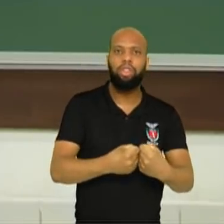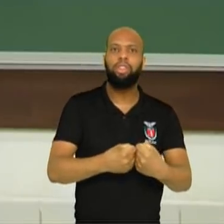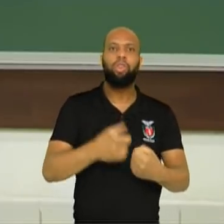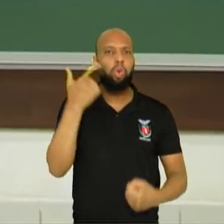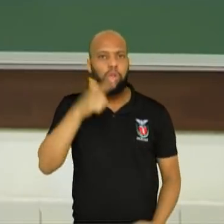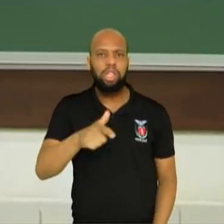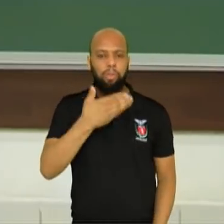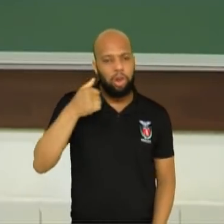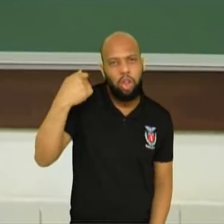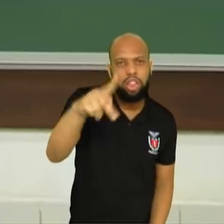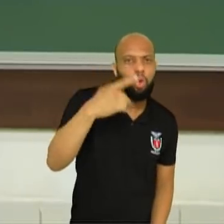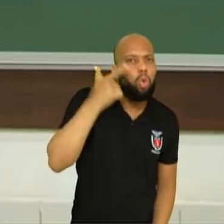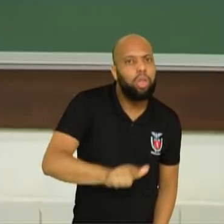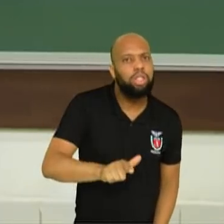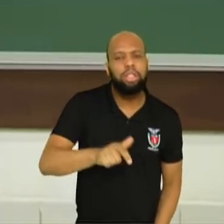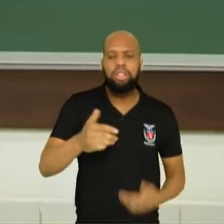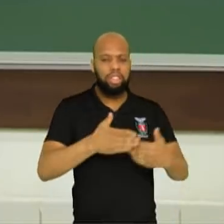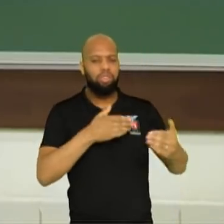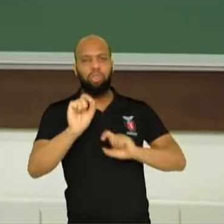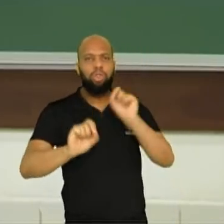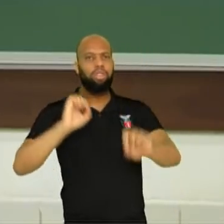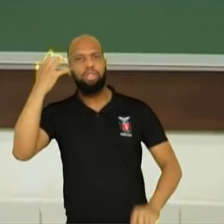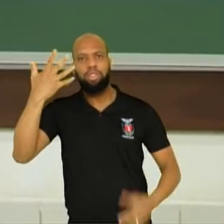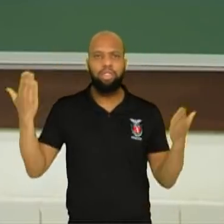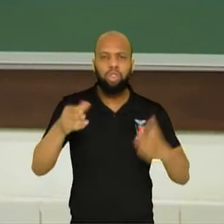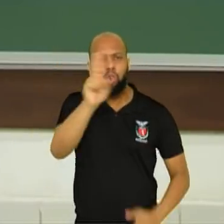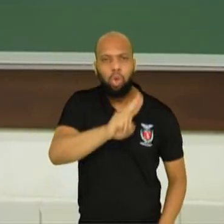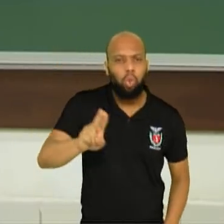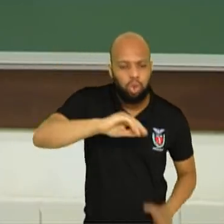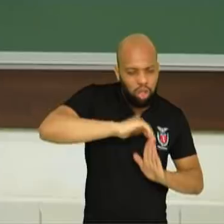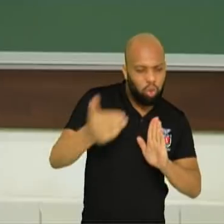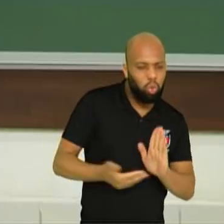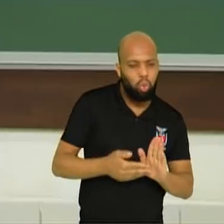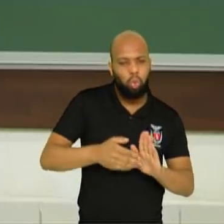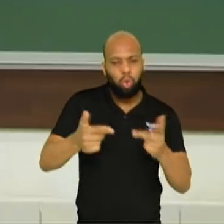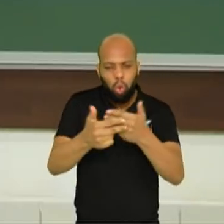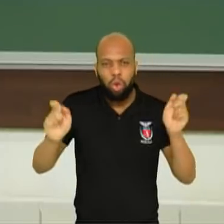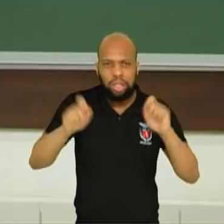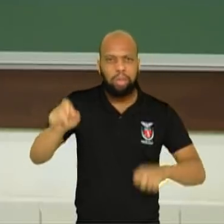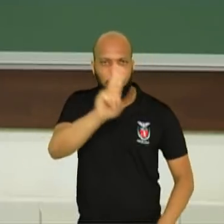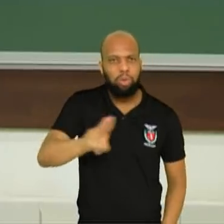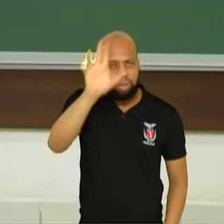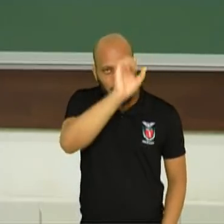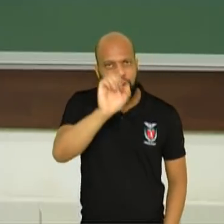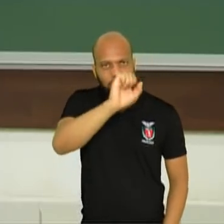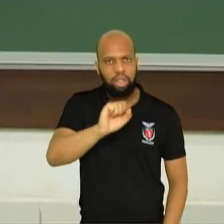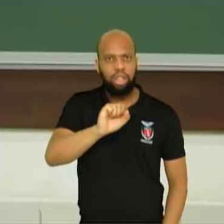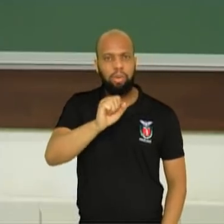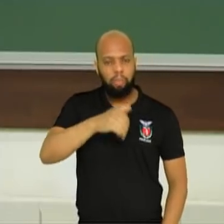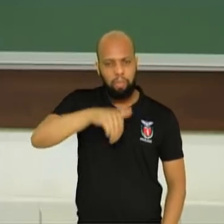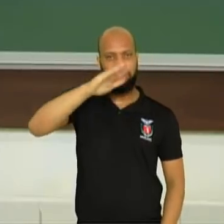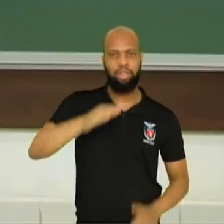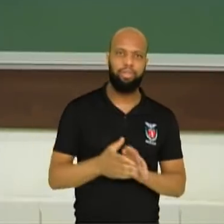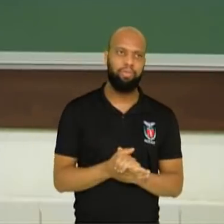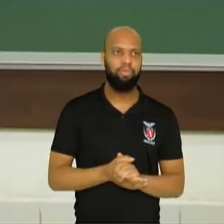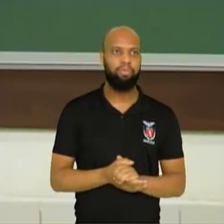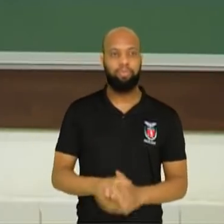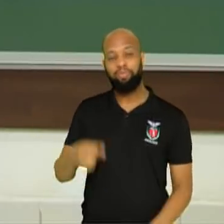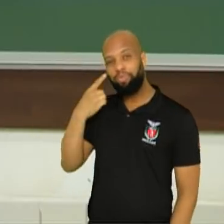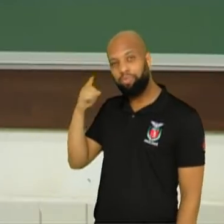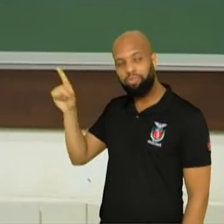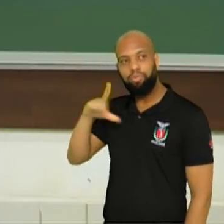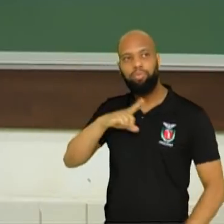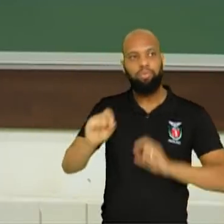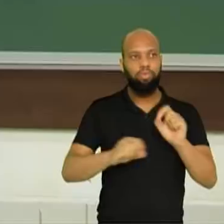o seu melhor, não importa o que esteja acontecendo, use todas as ferramentas que você tem para aprender cada vez mais. Aqui nós